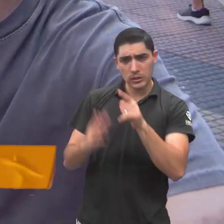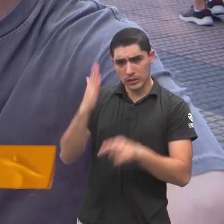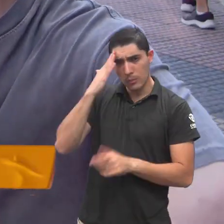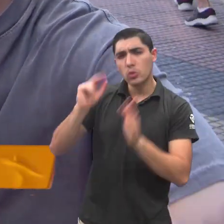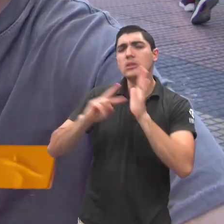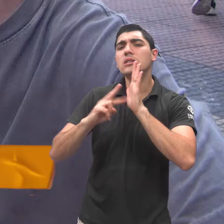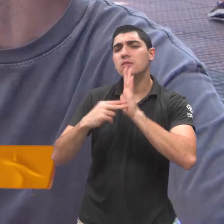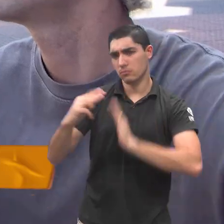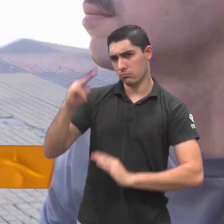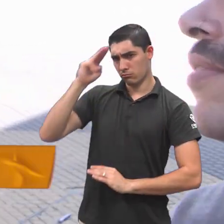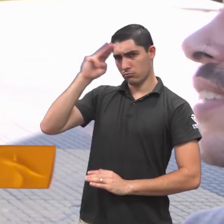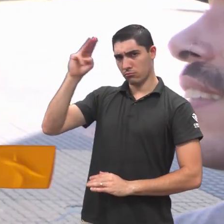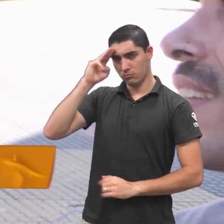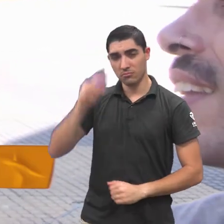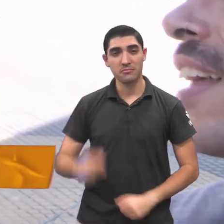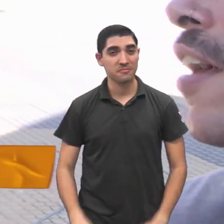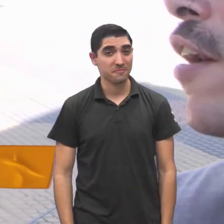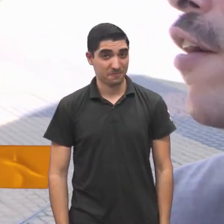prática de escoteiro?